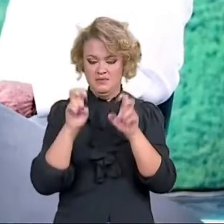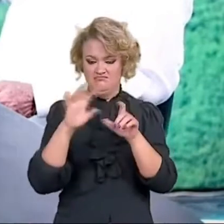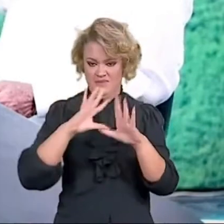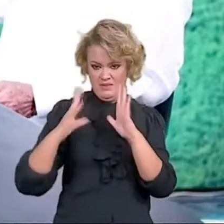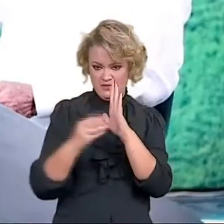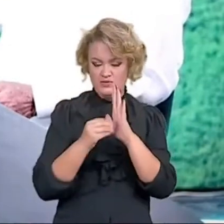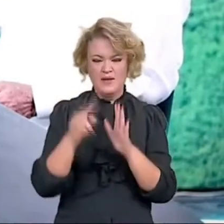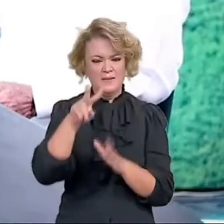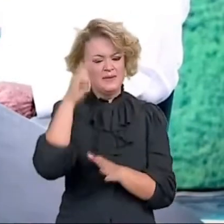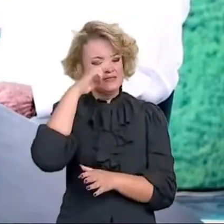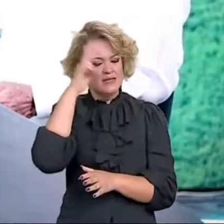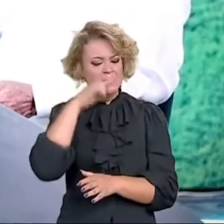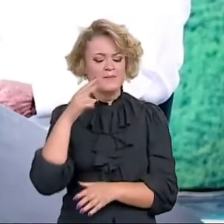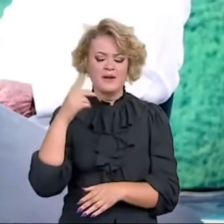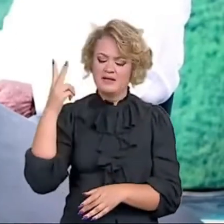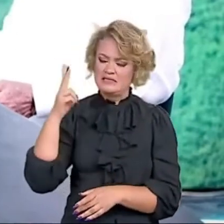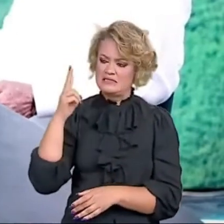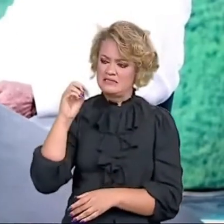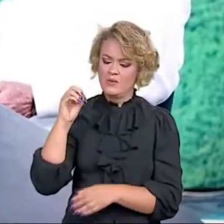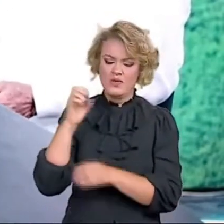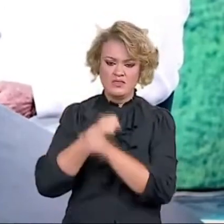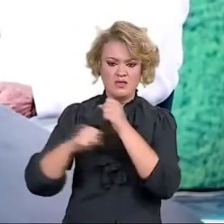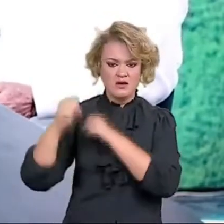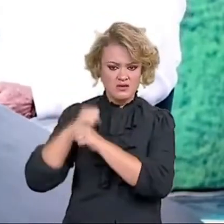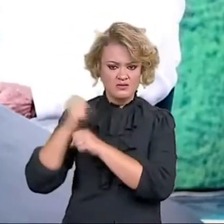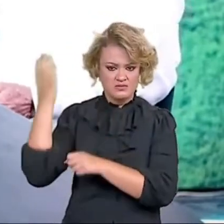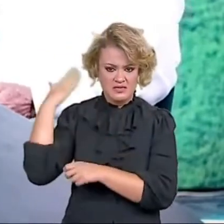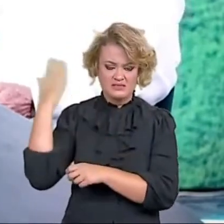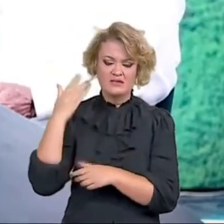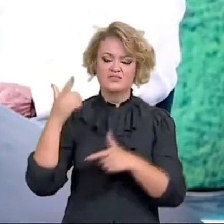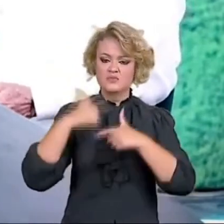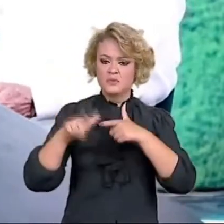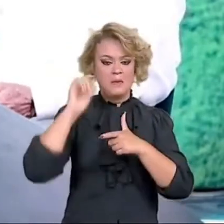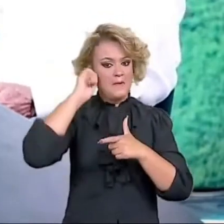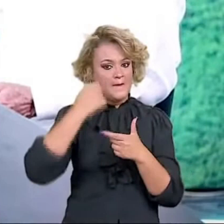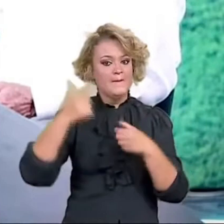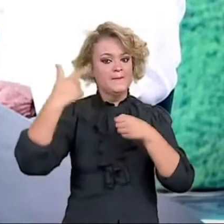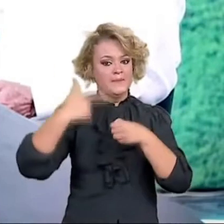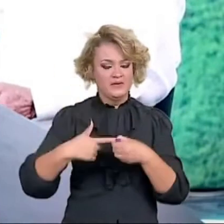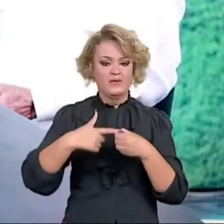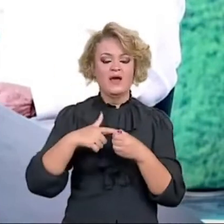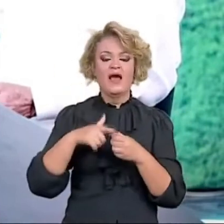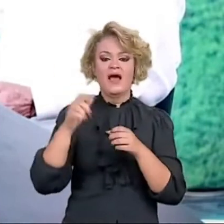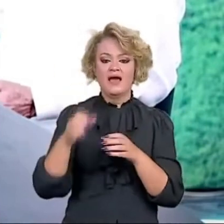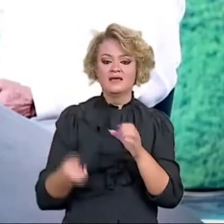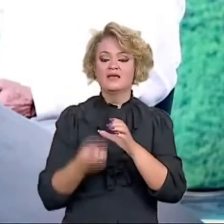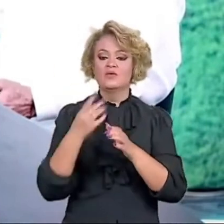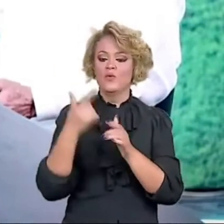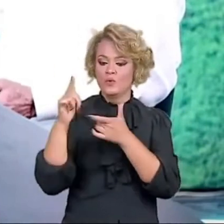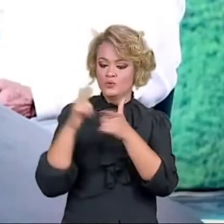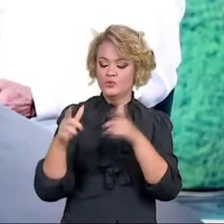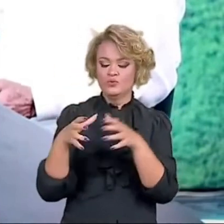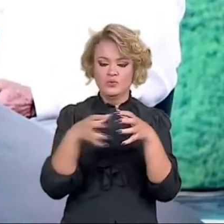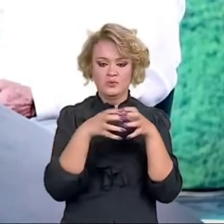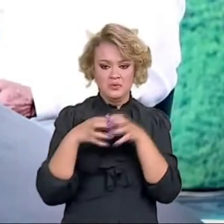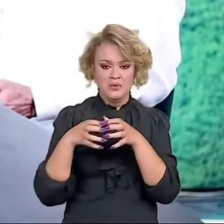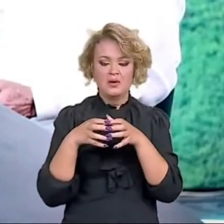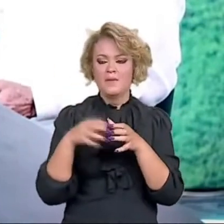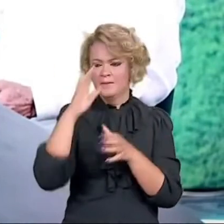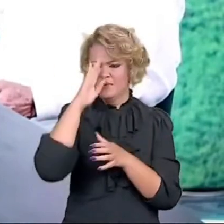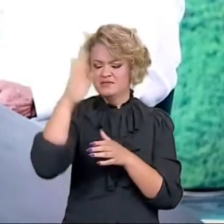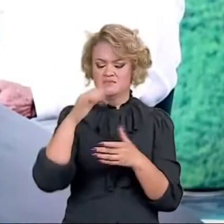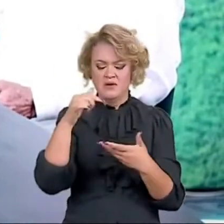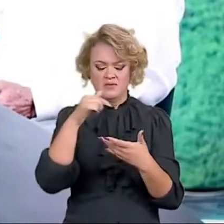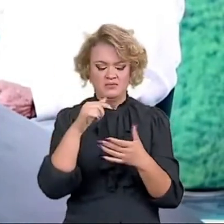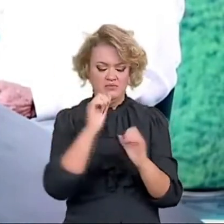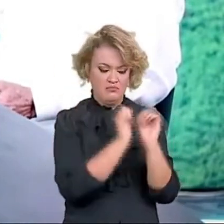anos atrás, o mundo tinha essa crise do petróleo e criou a OPEP, né, que era a organização que juntava todos os principais produtores de petróleo. De